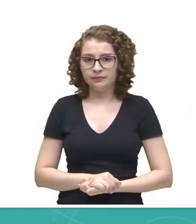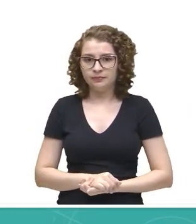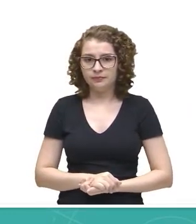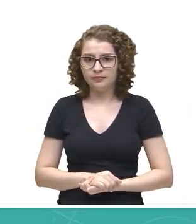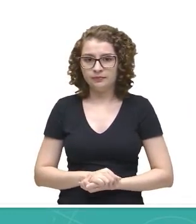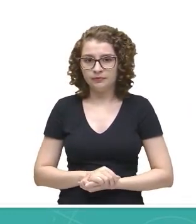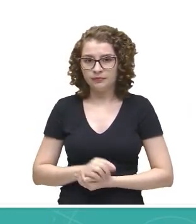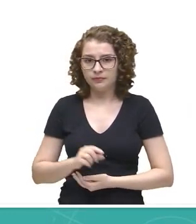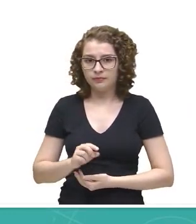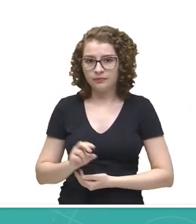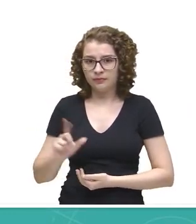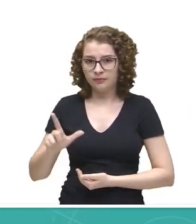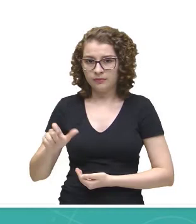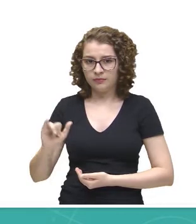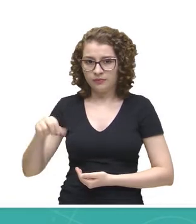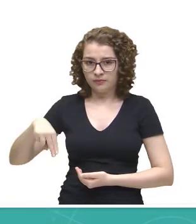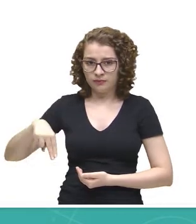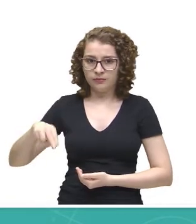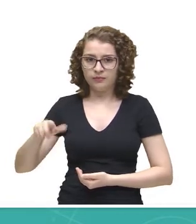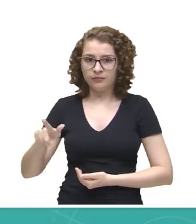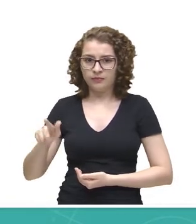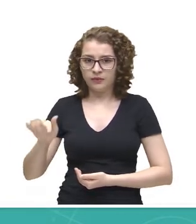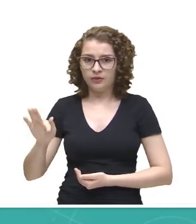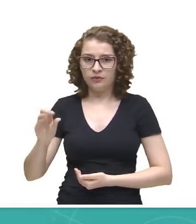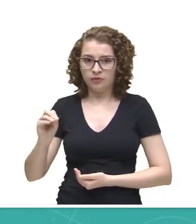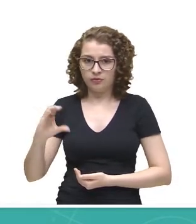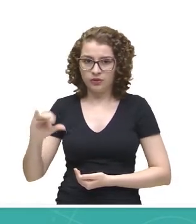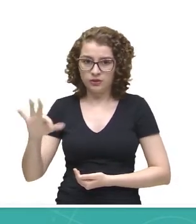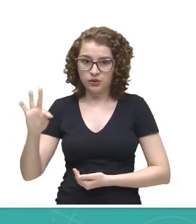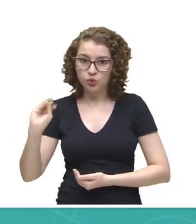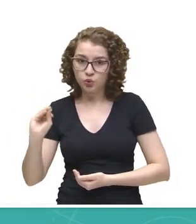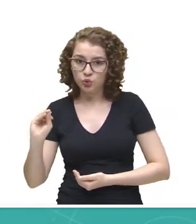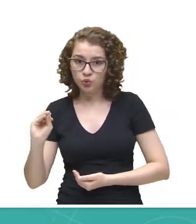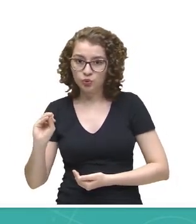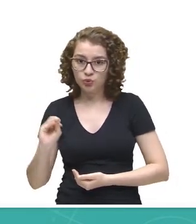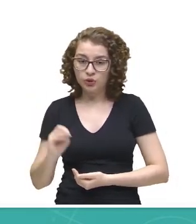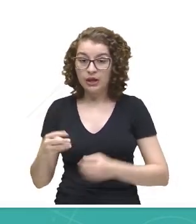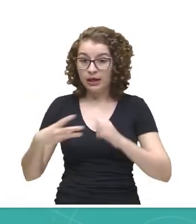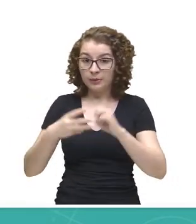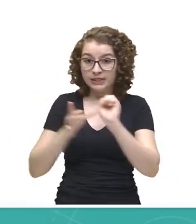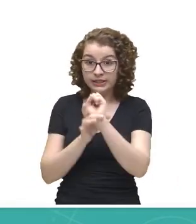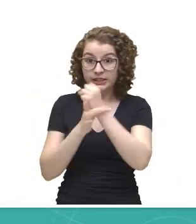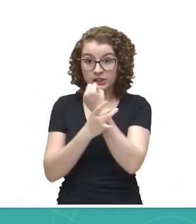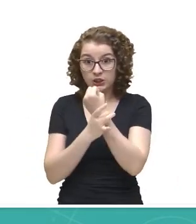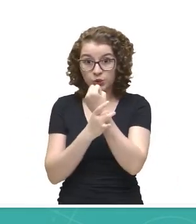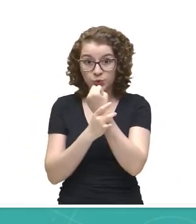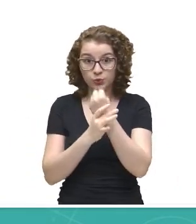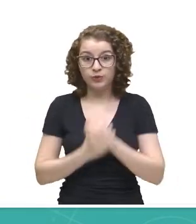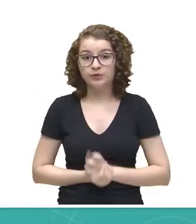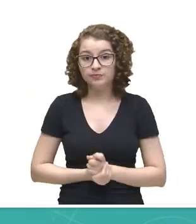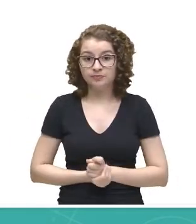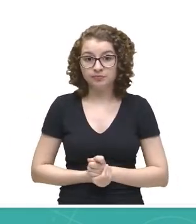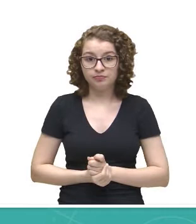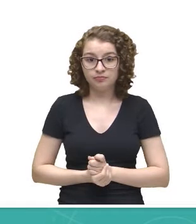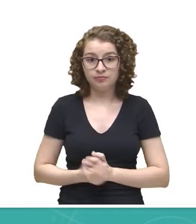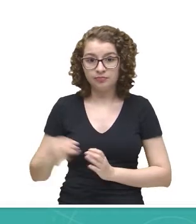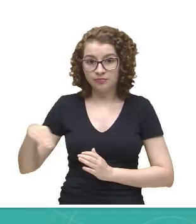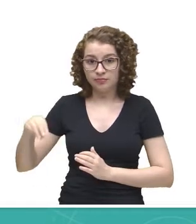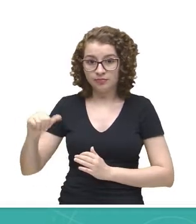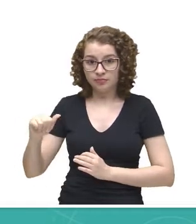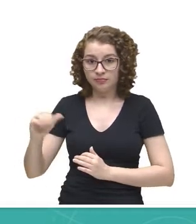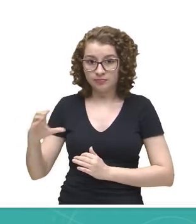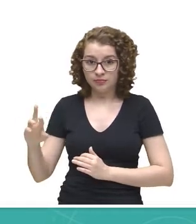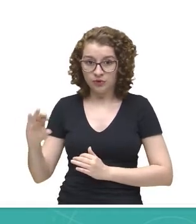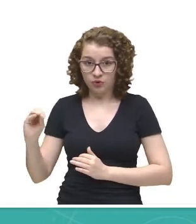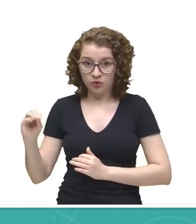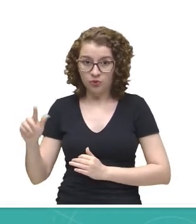está relacionado ali com as células de defesa do nosso organismo, macrófago que também está relacionado com células de defesa